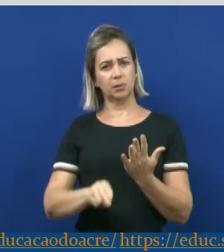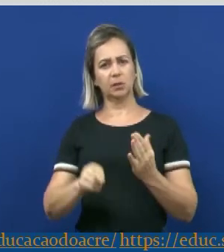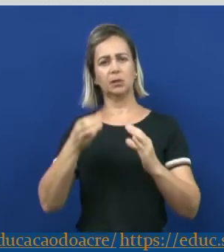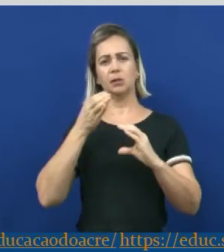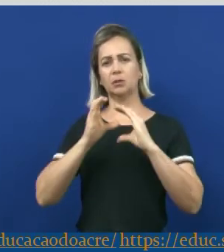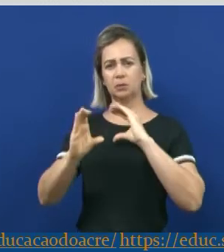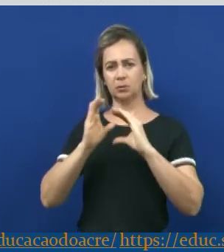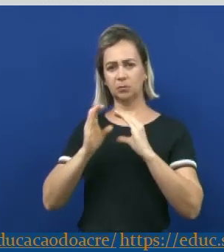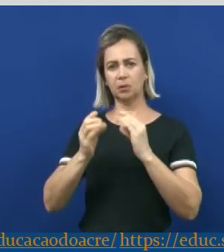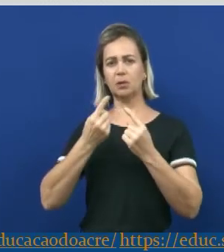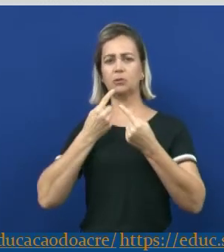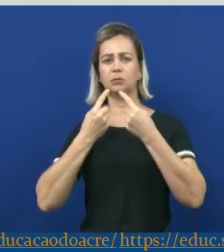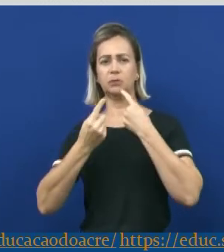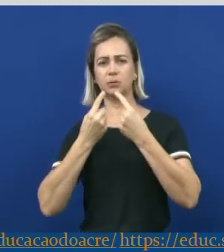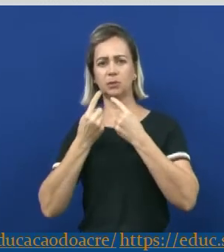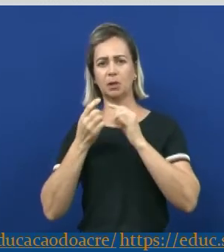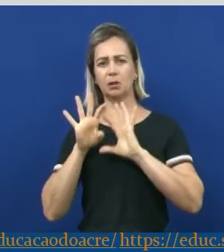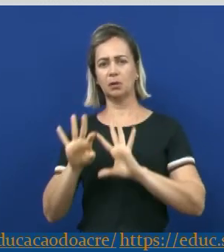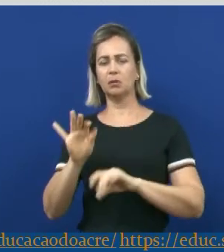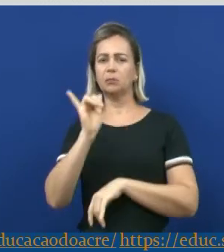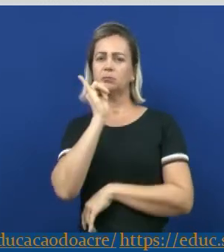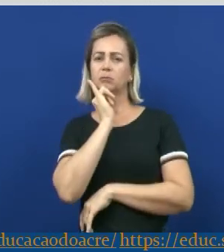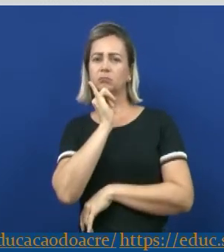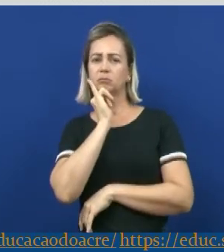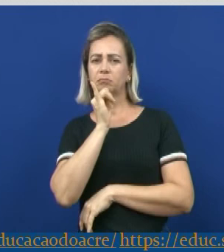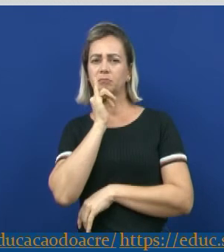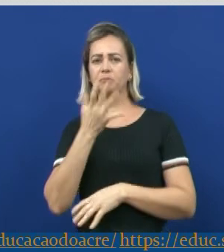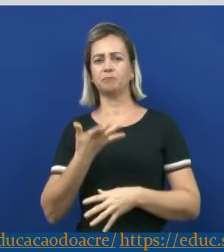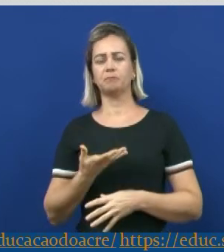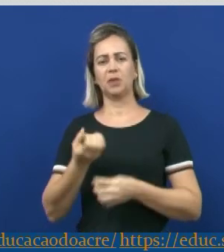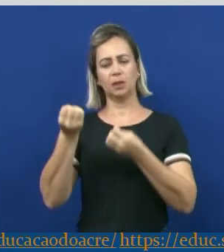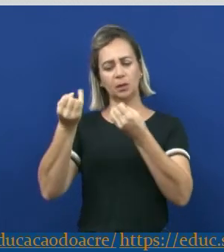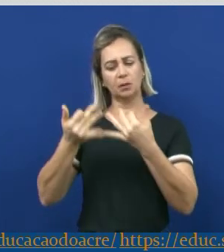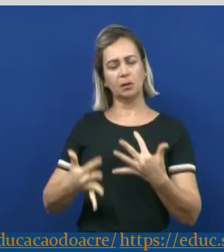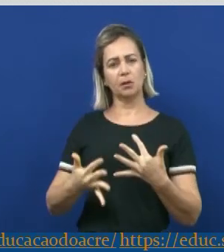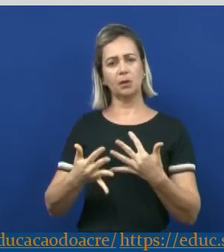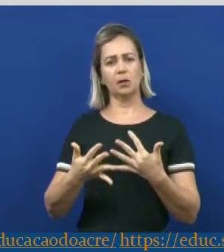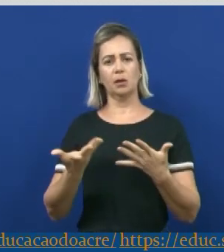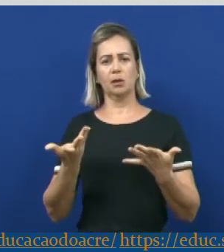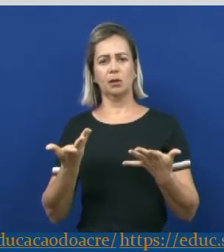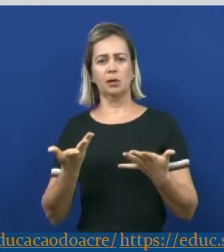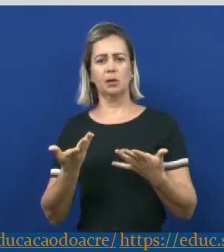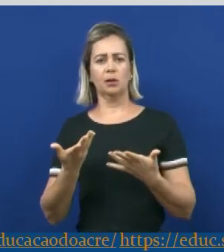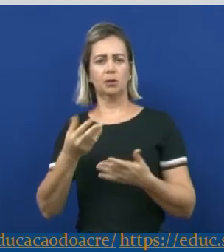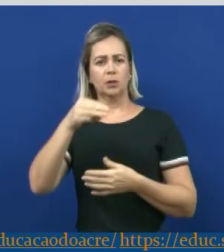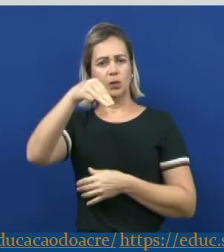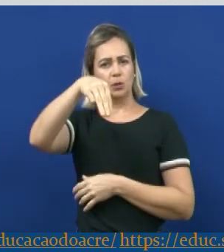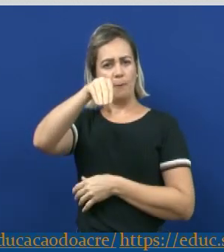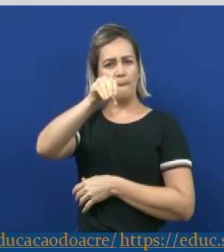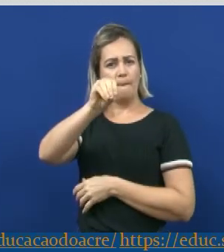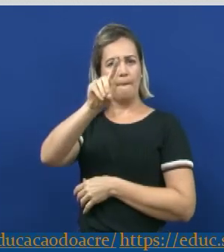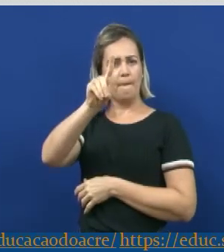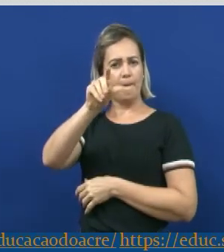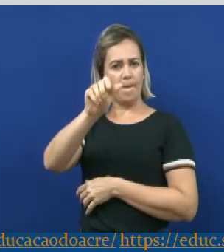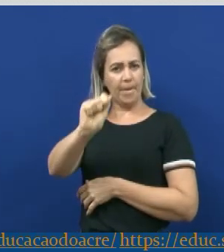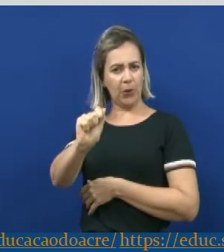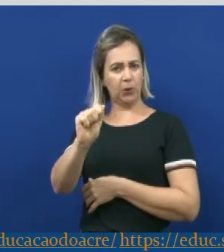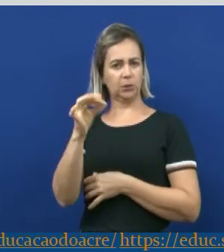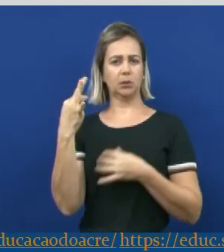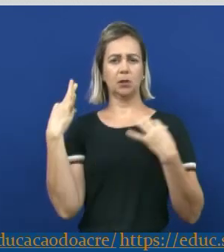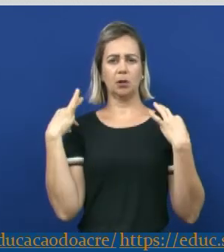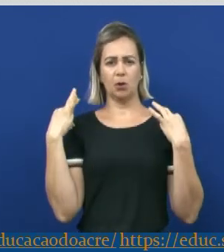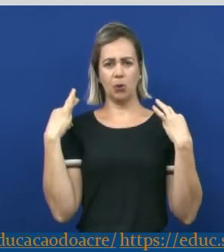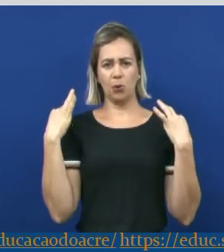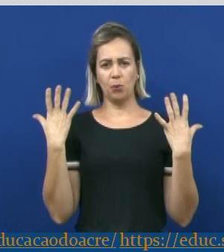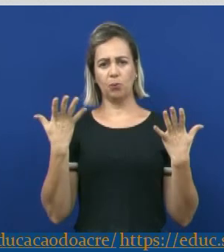comunicativas da língua espanhola, como, por exemplo, falar sobre moda ou ir às compras, né? Então, esses vocabulários que aprendemos podem nos ajudar